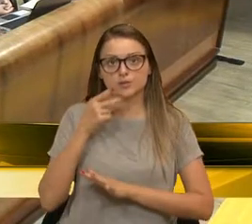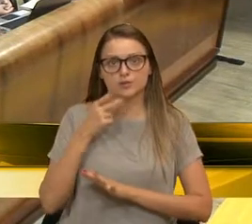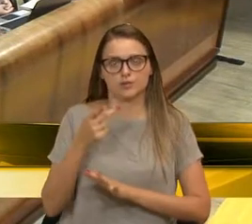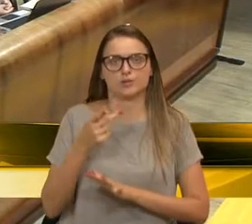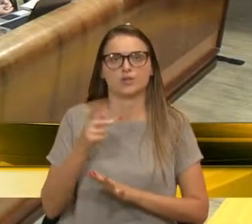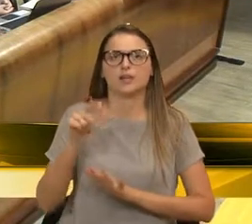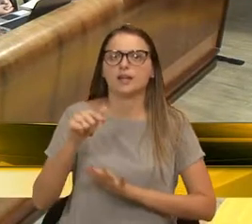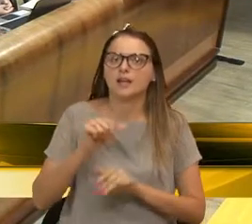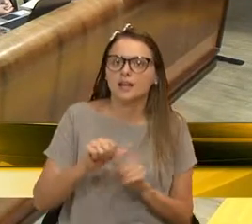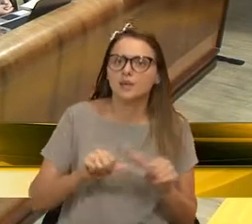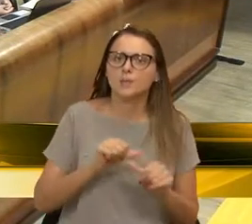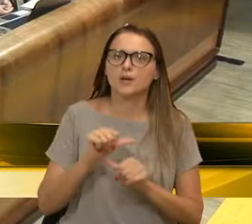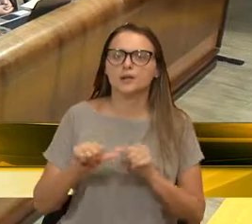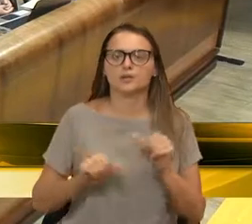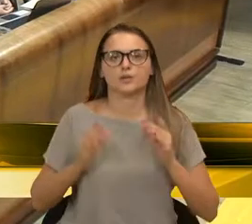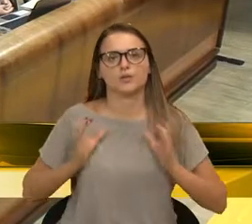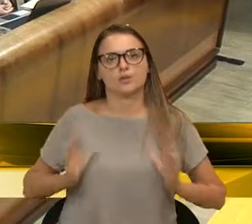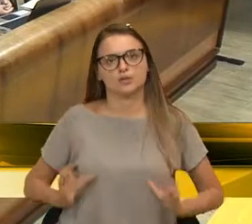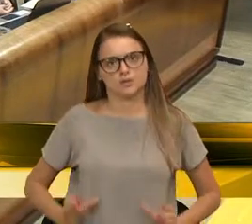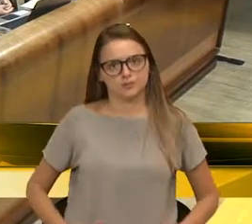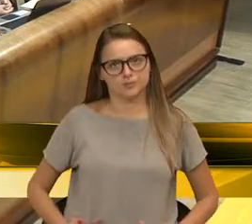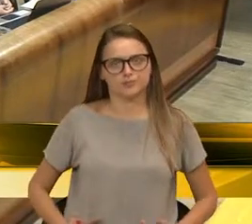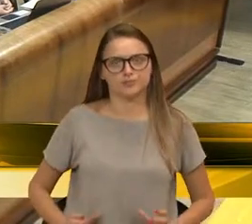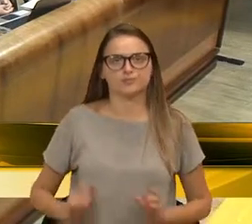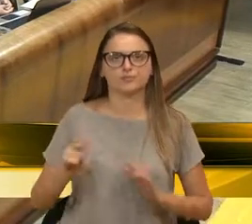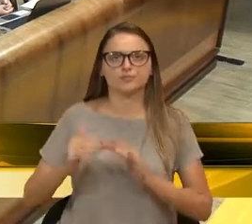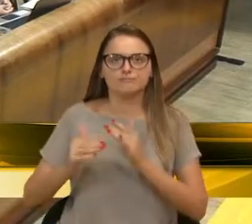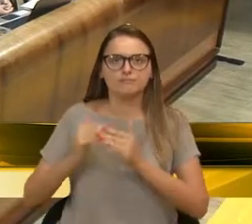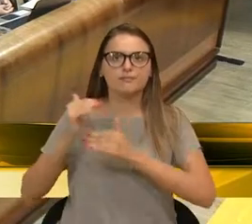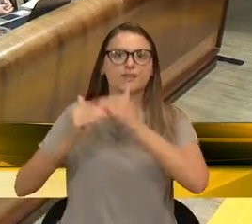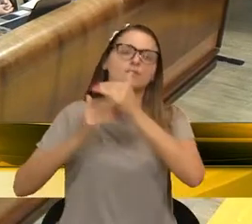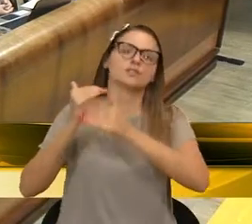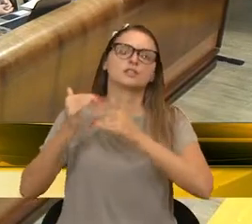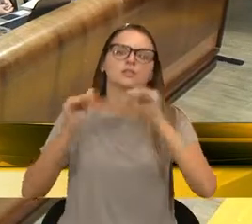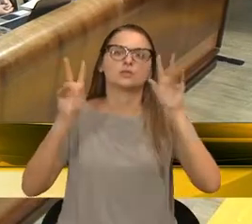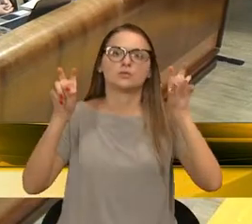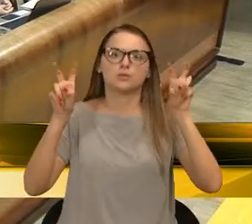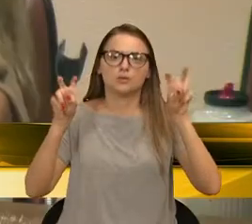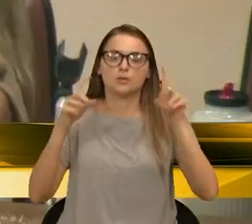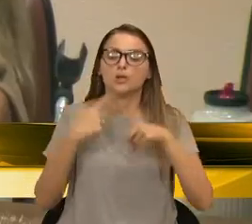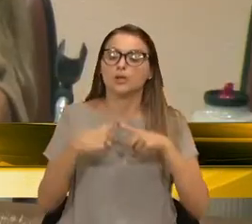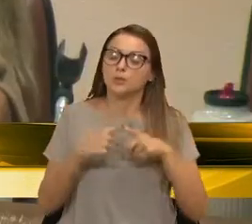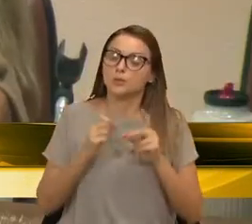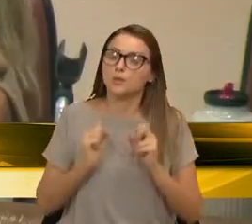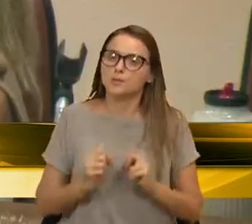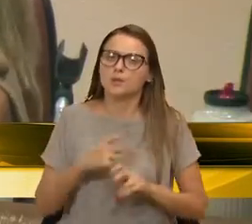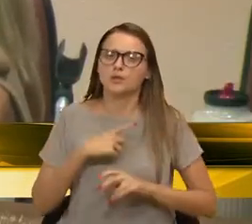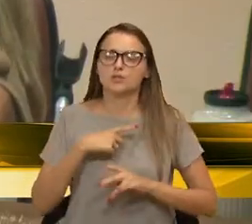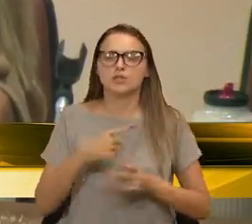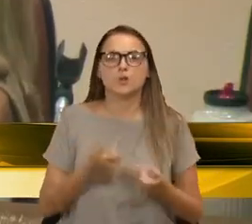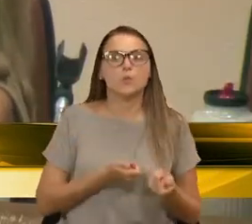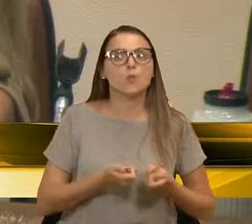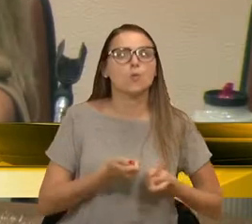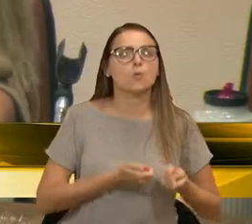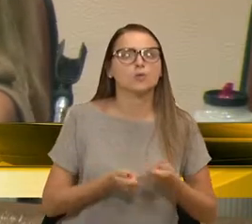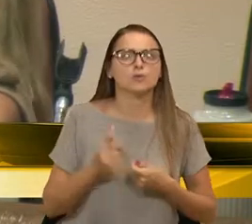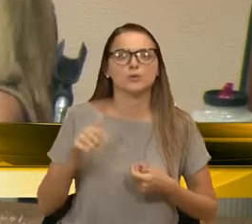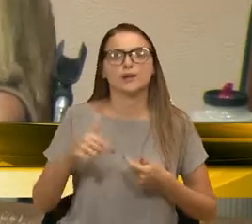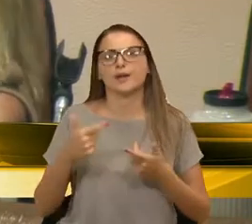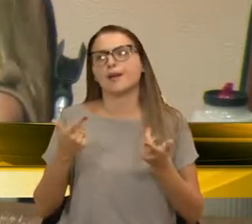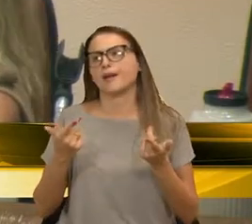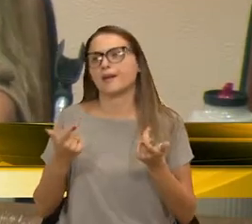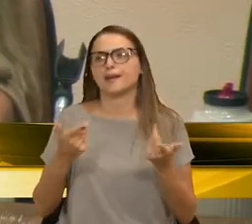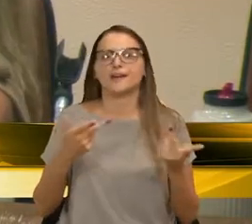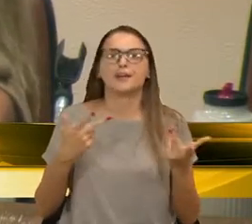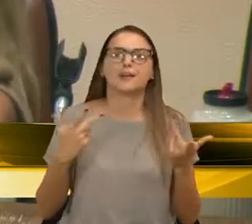é uma mudança de comportamento, avançando nesse tema, porque pode ter uma resistência inicial, pensando, é uma moda, é alguém